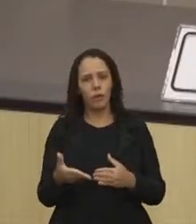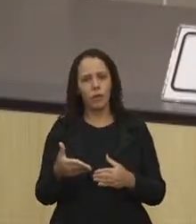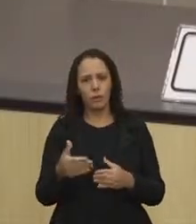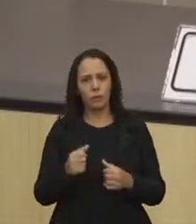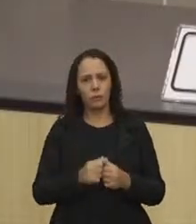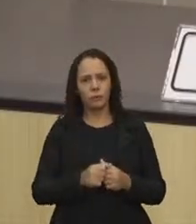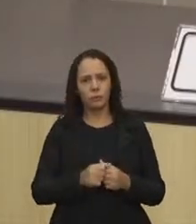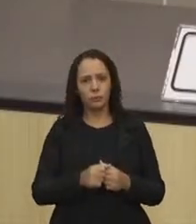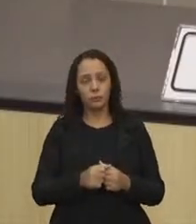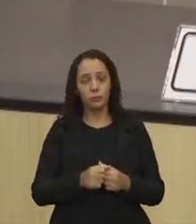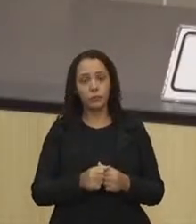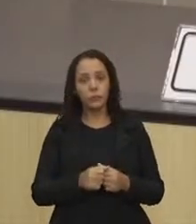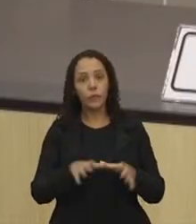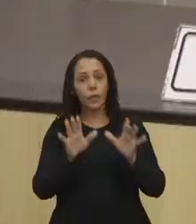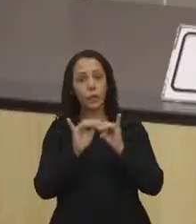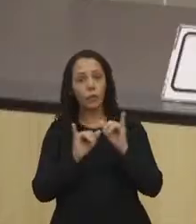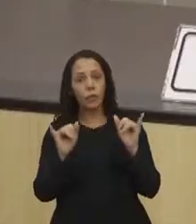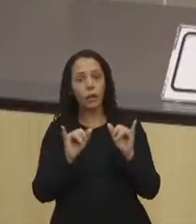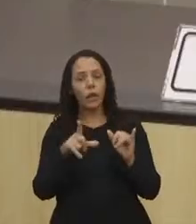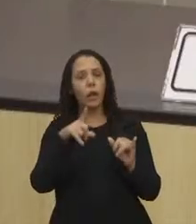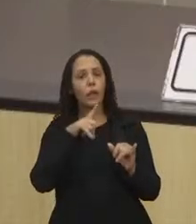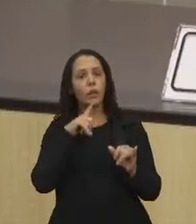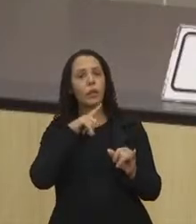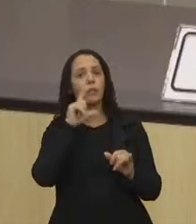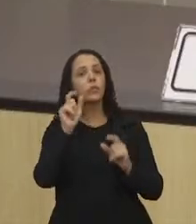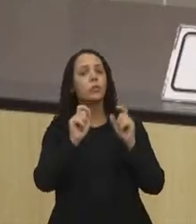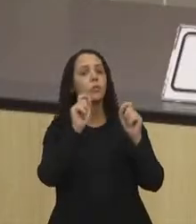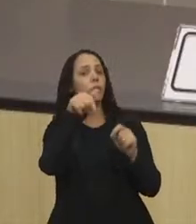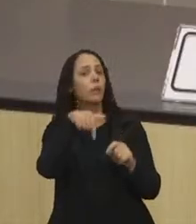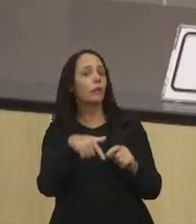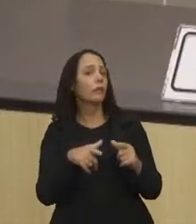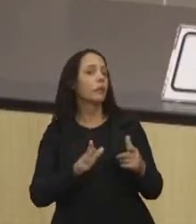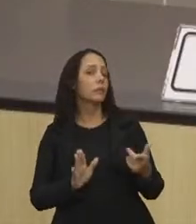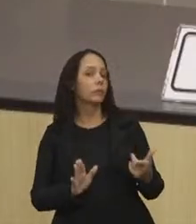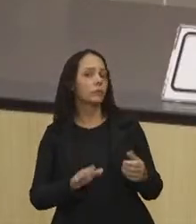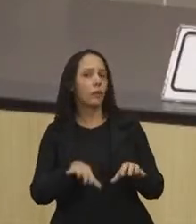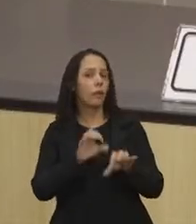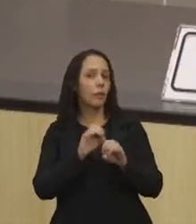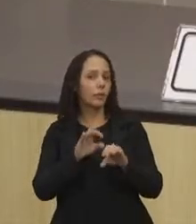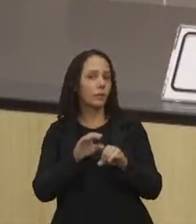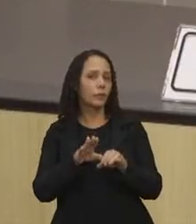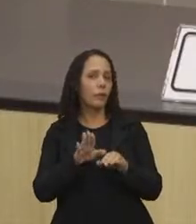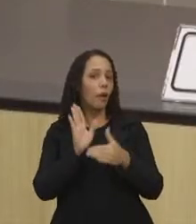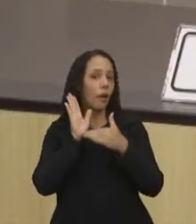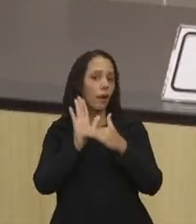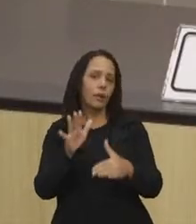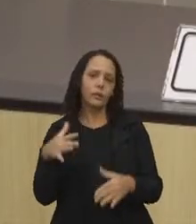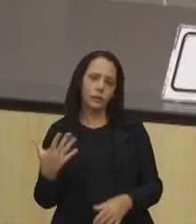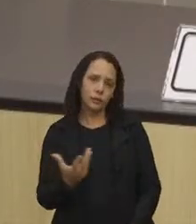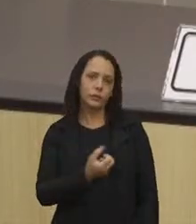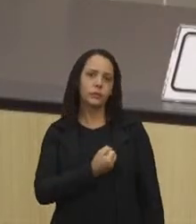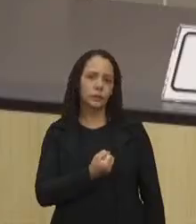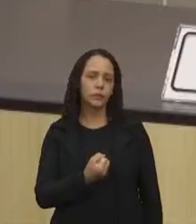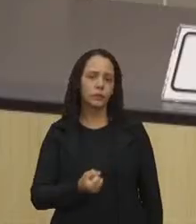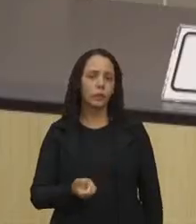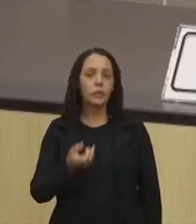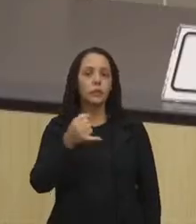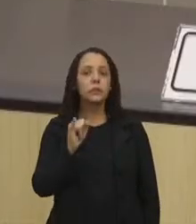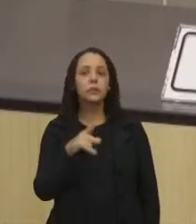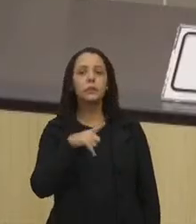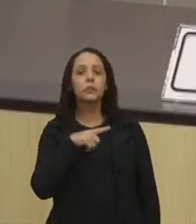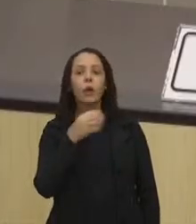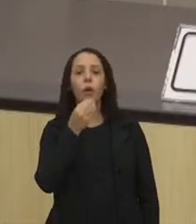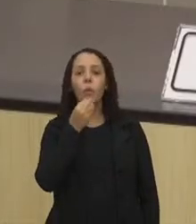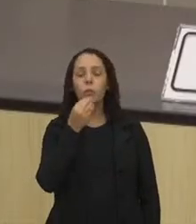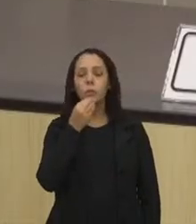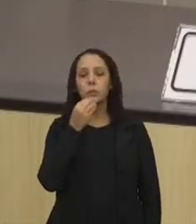mas assim abrir e falar, olha, o que temos aqui, né? E eu acredito que a educação é o que salva. Então, se a gente criar